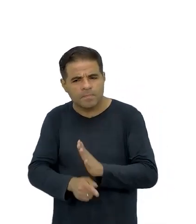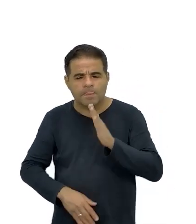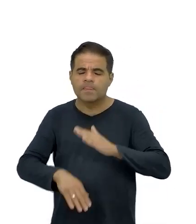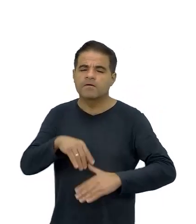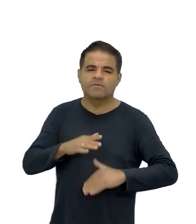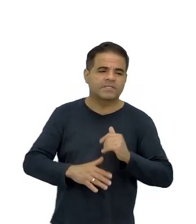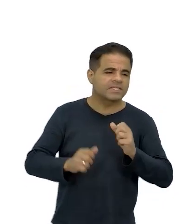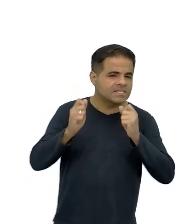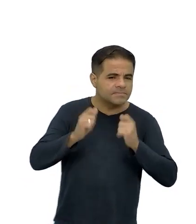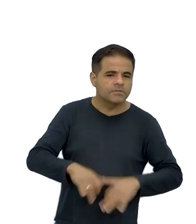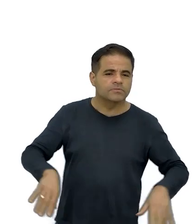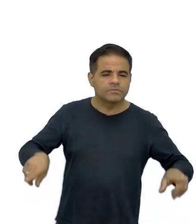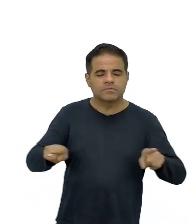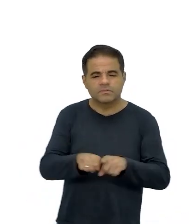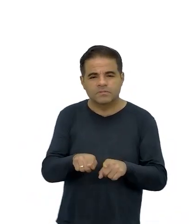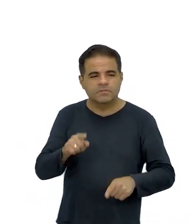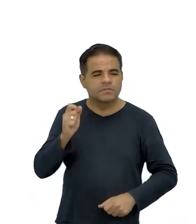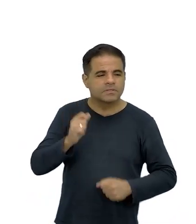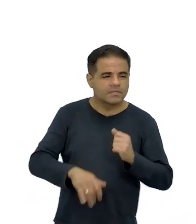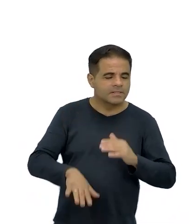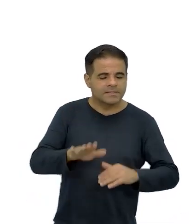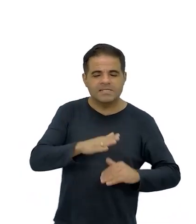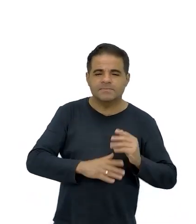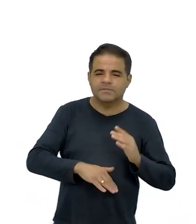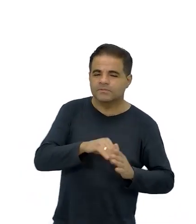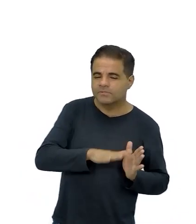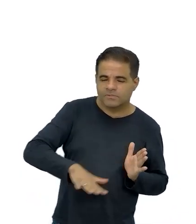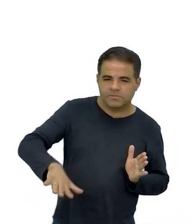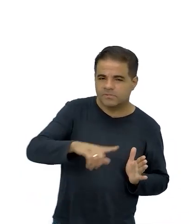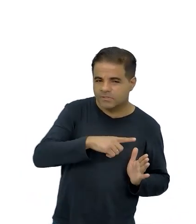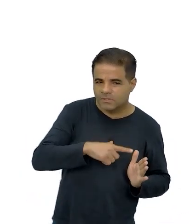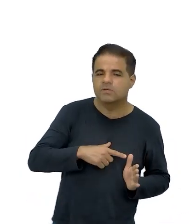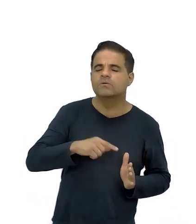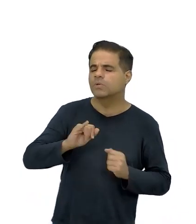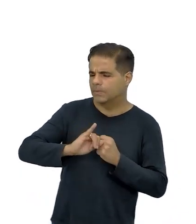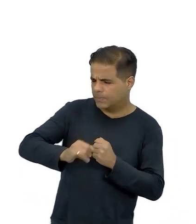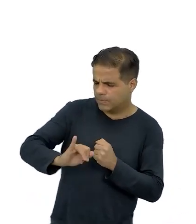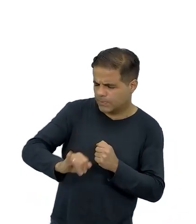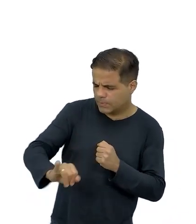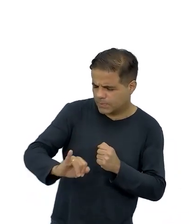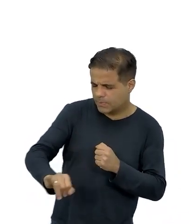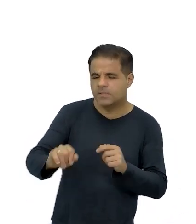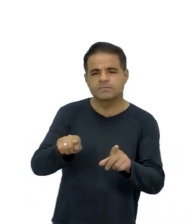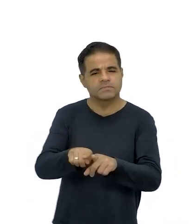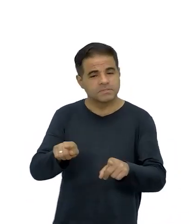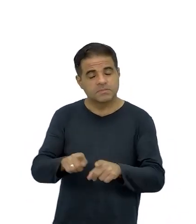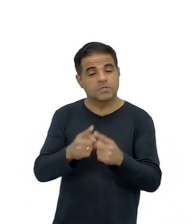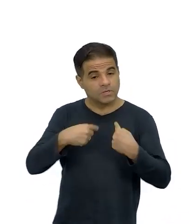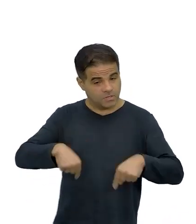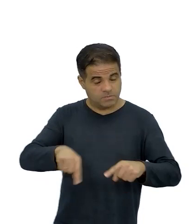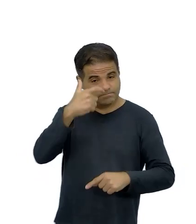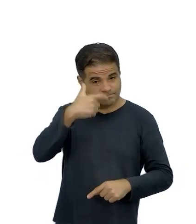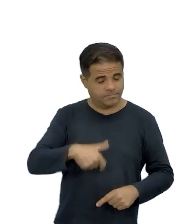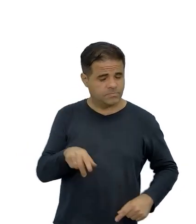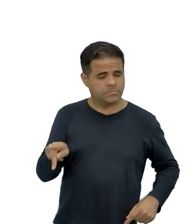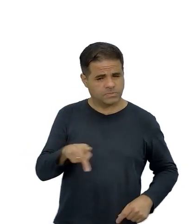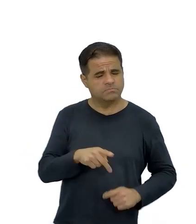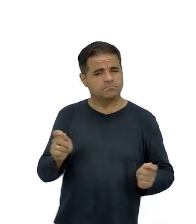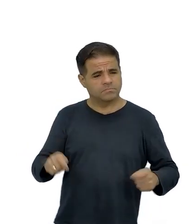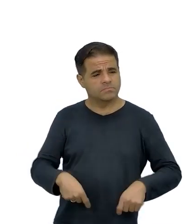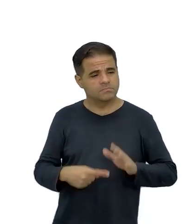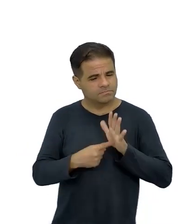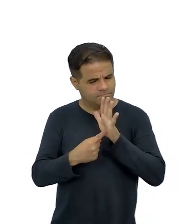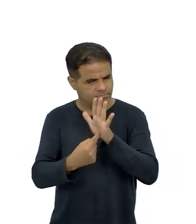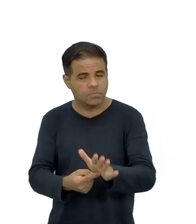narrativos literários, como é o caso das lendas, mas também dos contos, por exemplo. Nós, professores, podemos